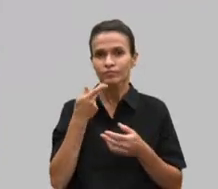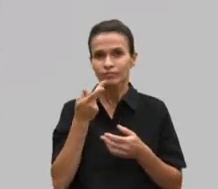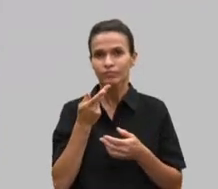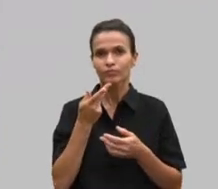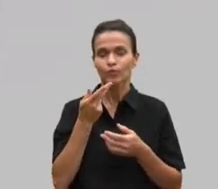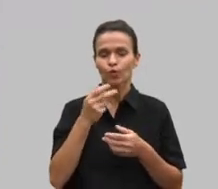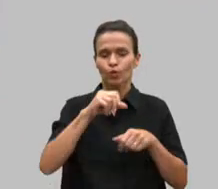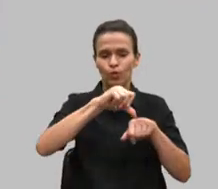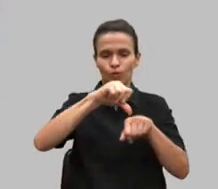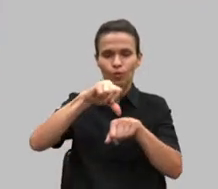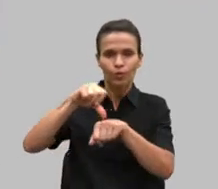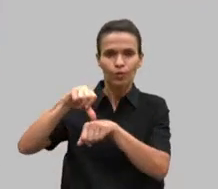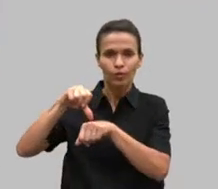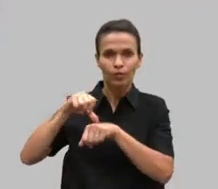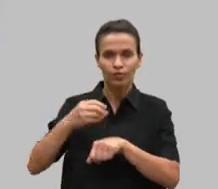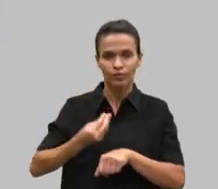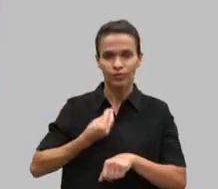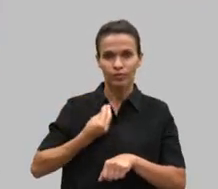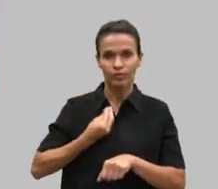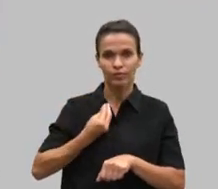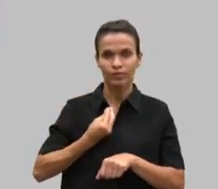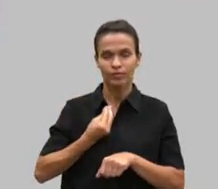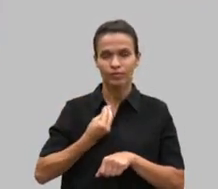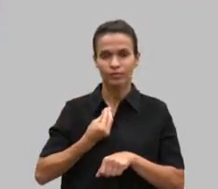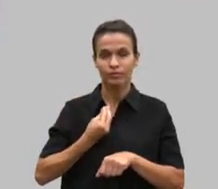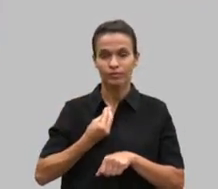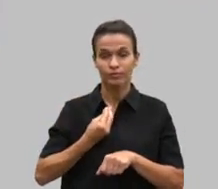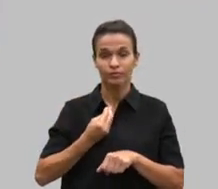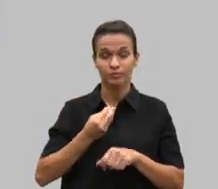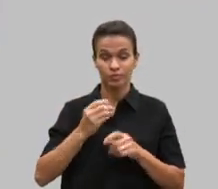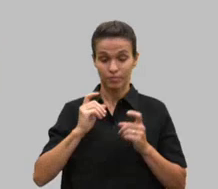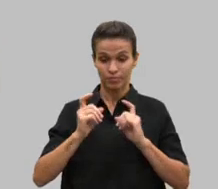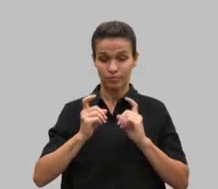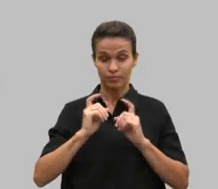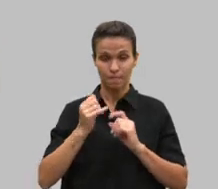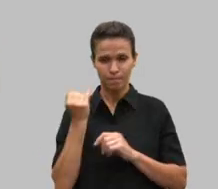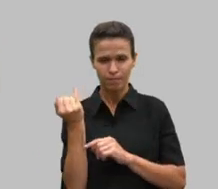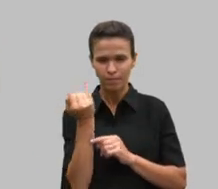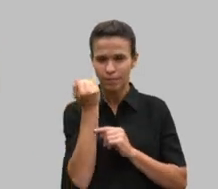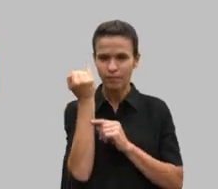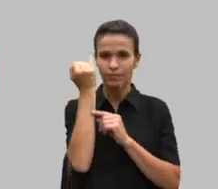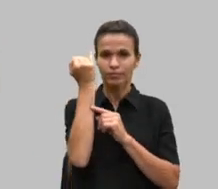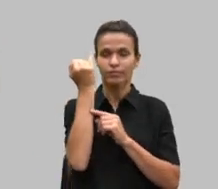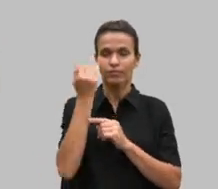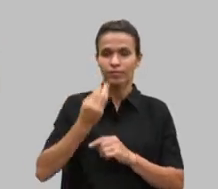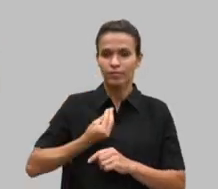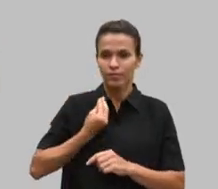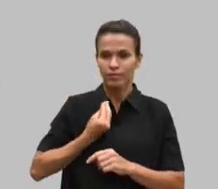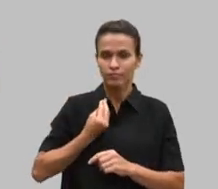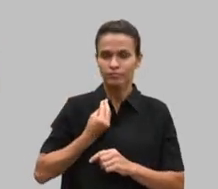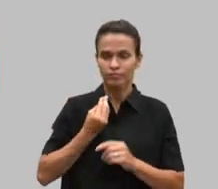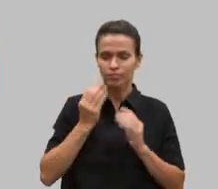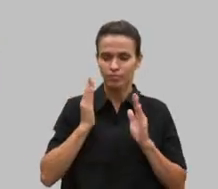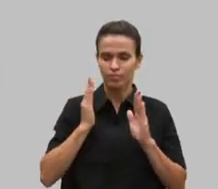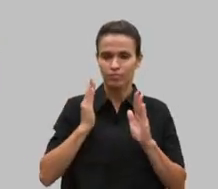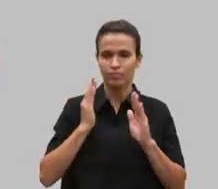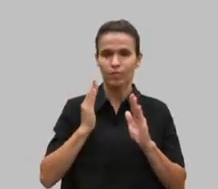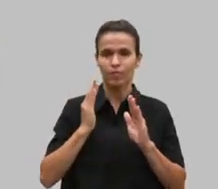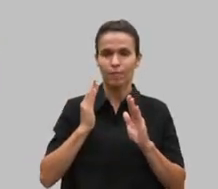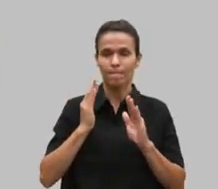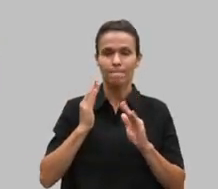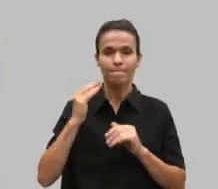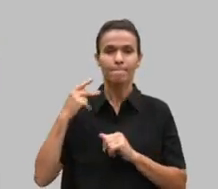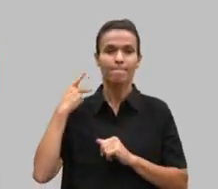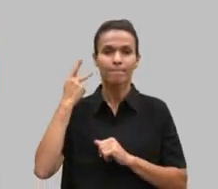polos presentes nesta reunião tão importante participam dessa edição do Parlamento jovem de